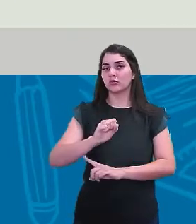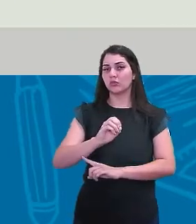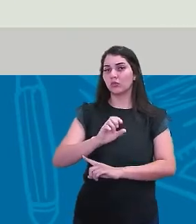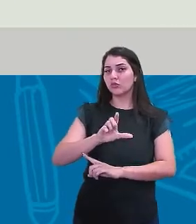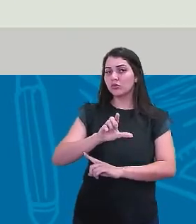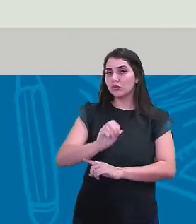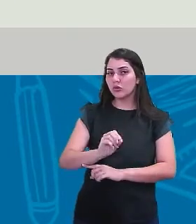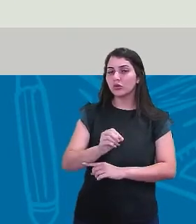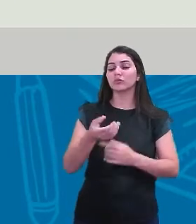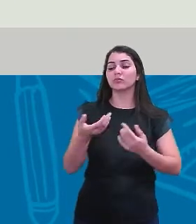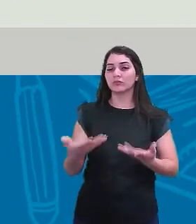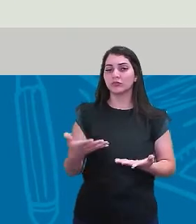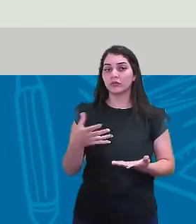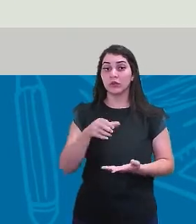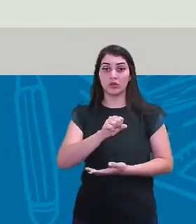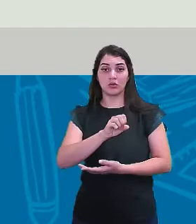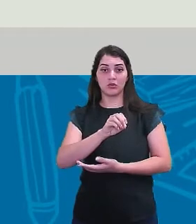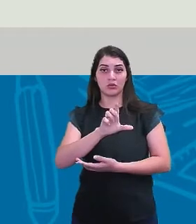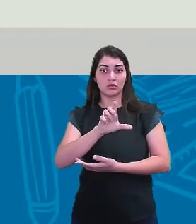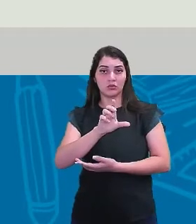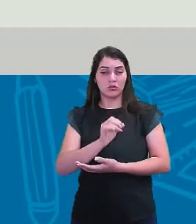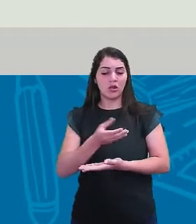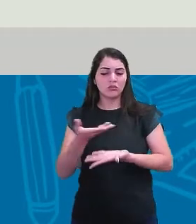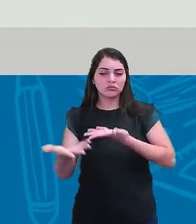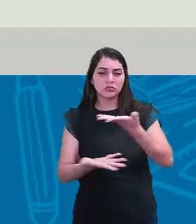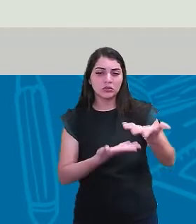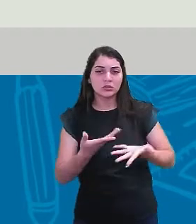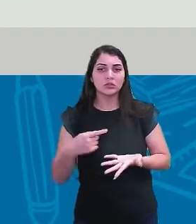o solo relacionado à nossa